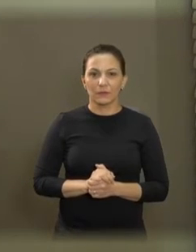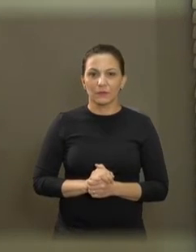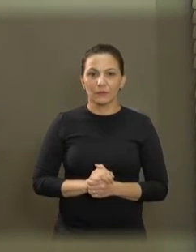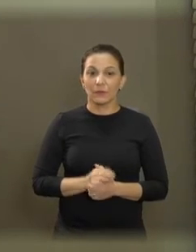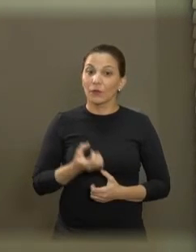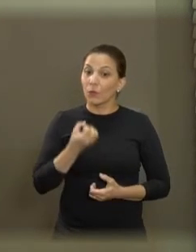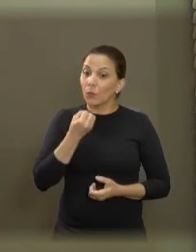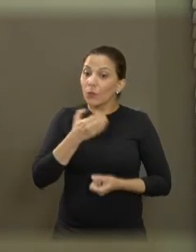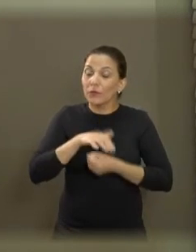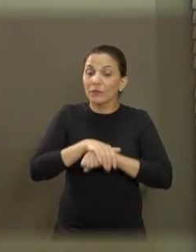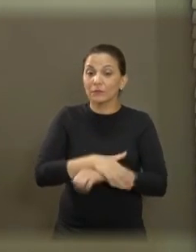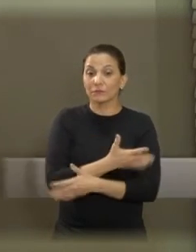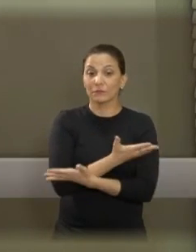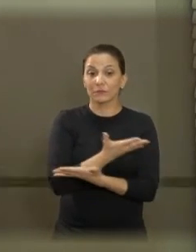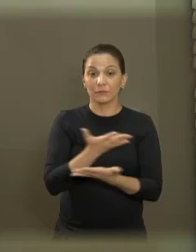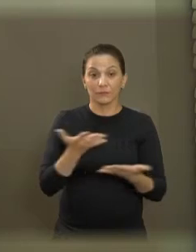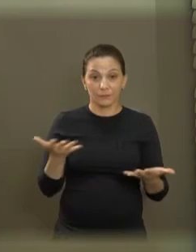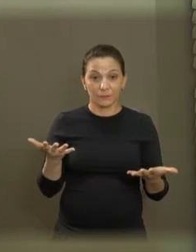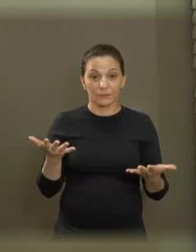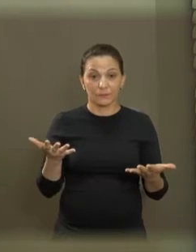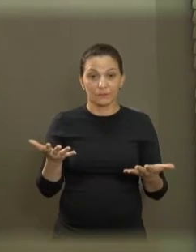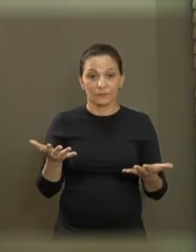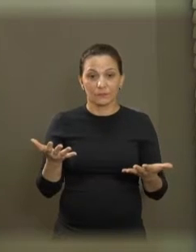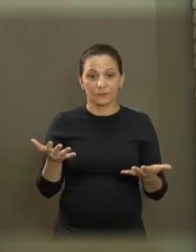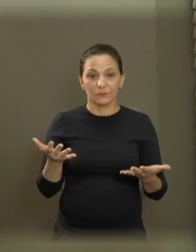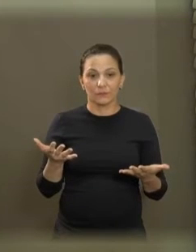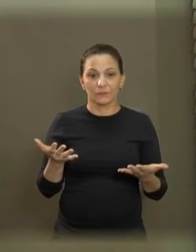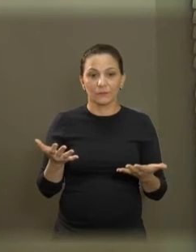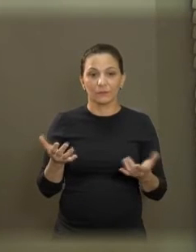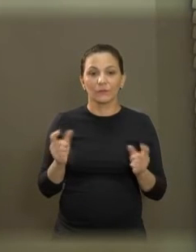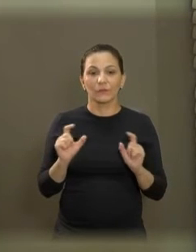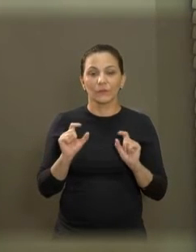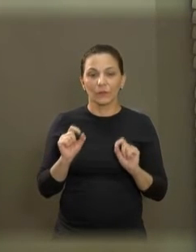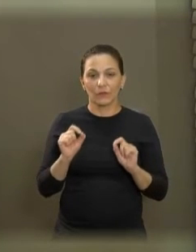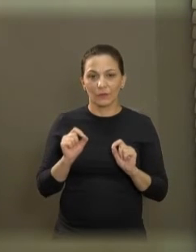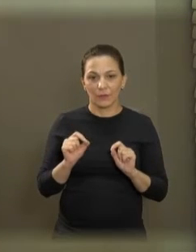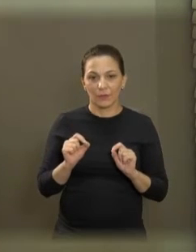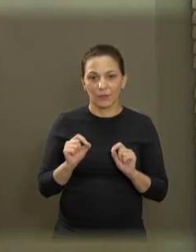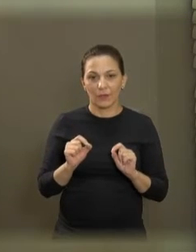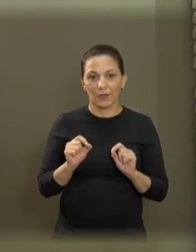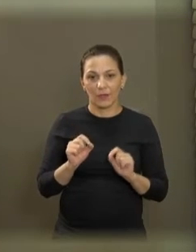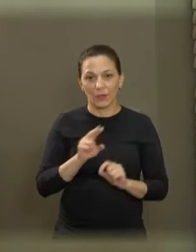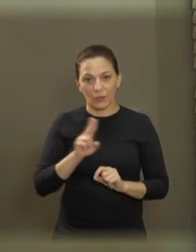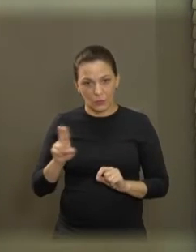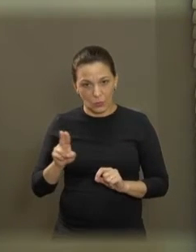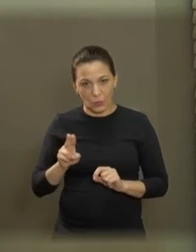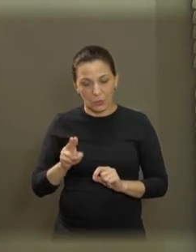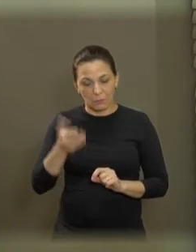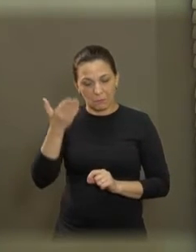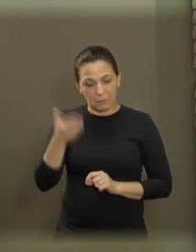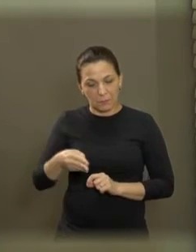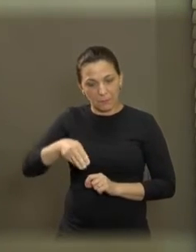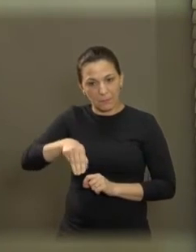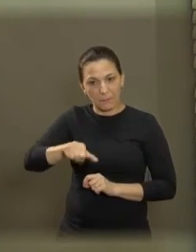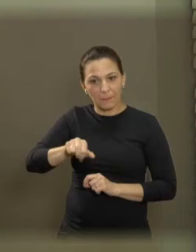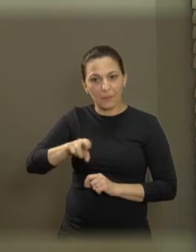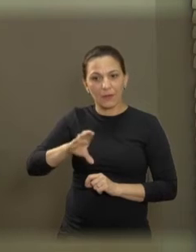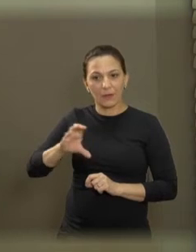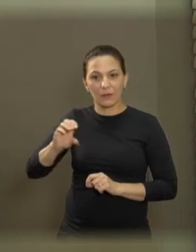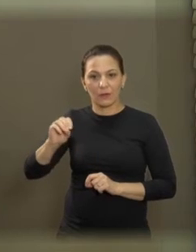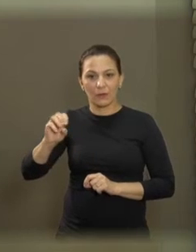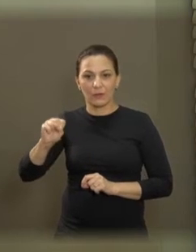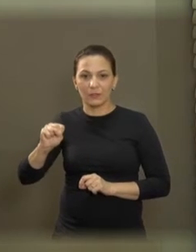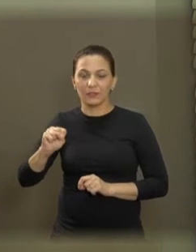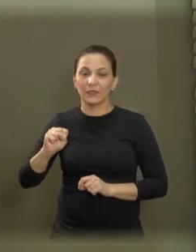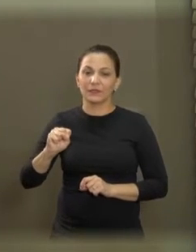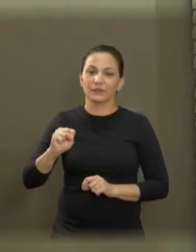Boa noite a todos e a todas. Em nome do professor Marcos, homenageado da noite, eu cumprimento